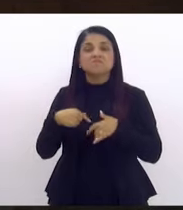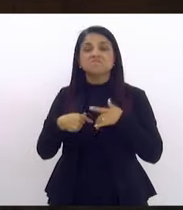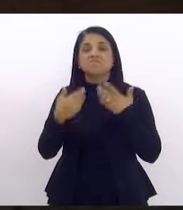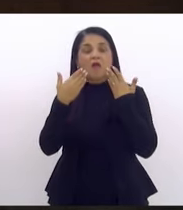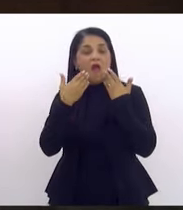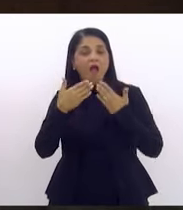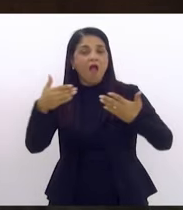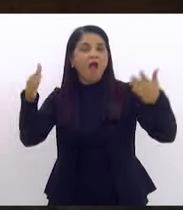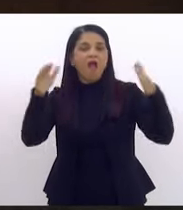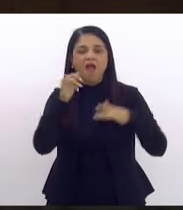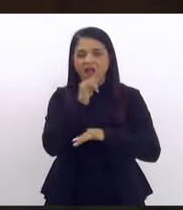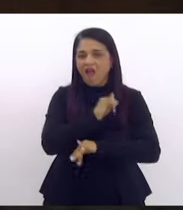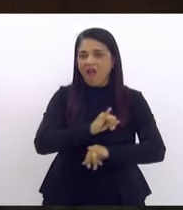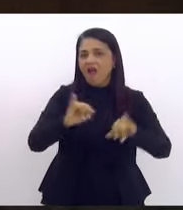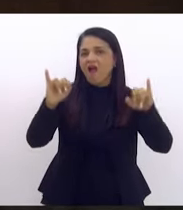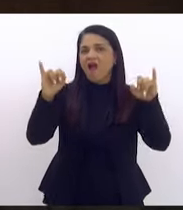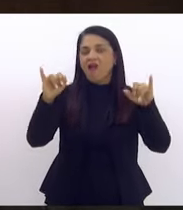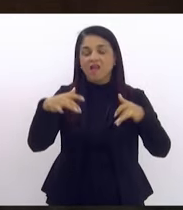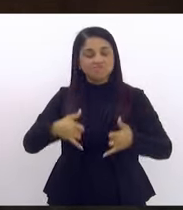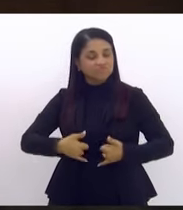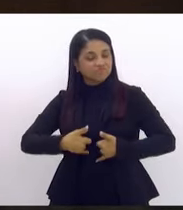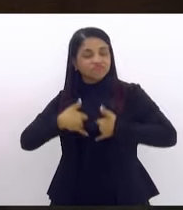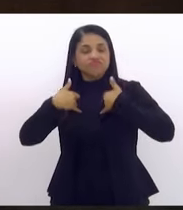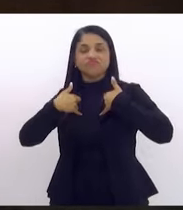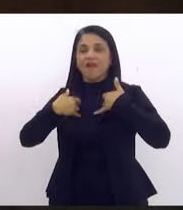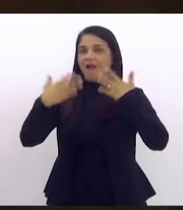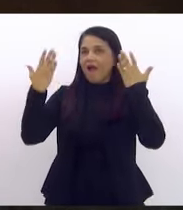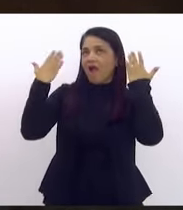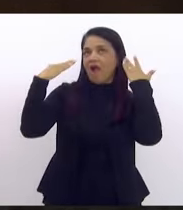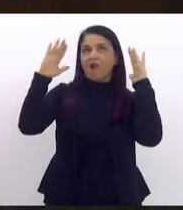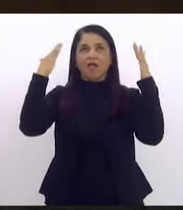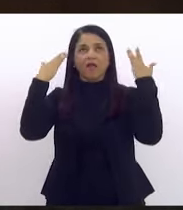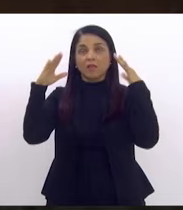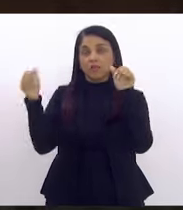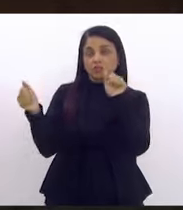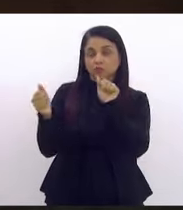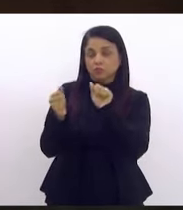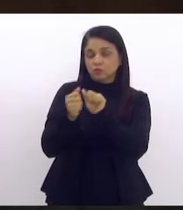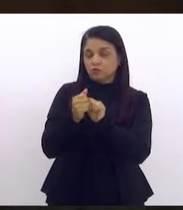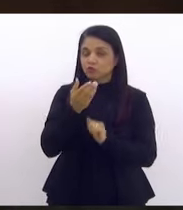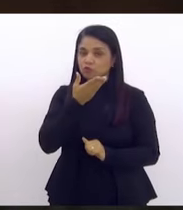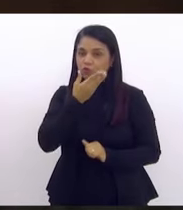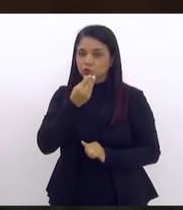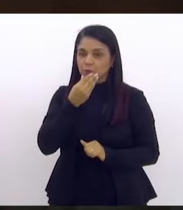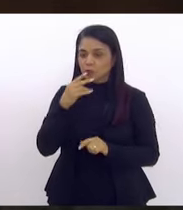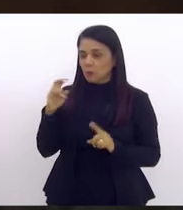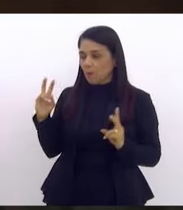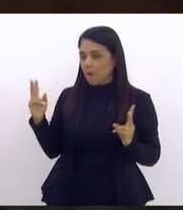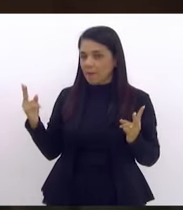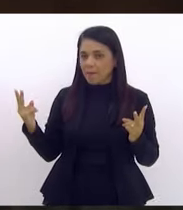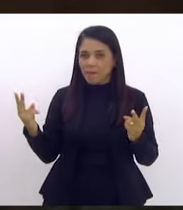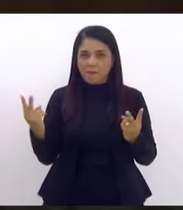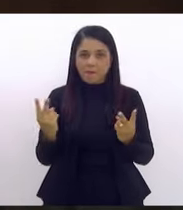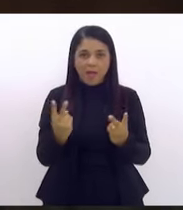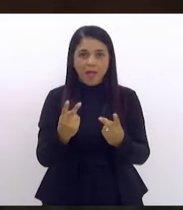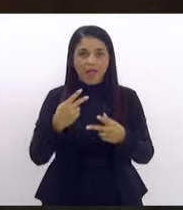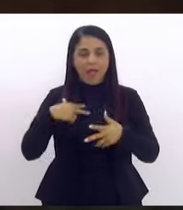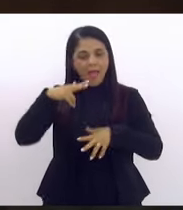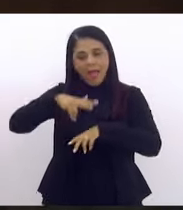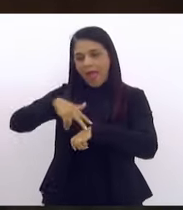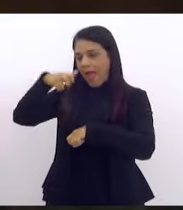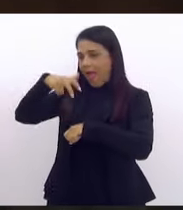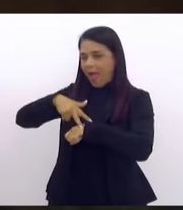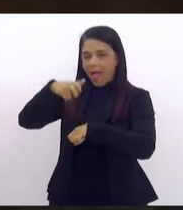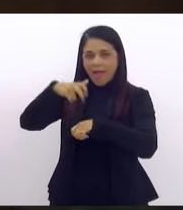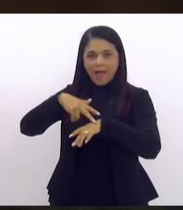sua exuberância, a sua alegria, junto com os meninos que o cercam, todos felizes, saltitantes no